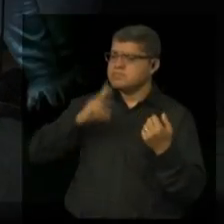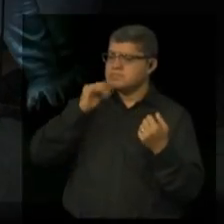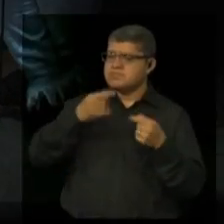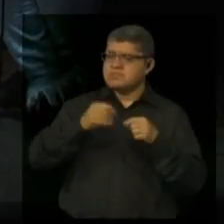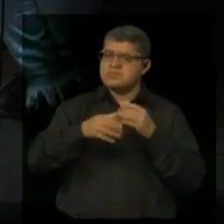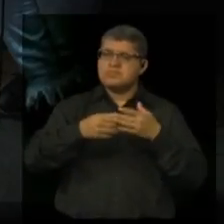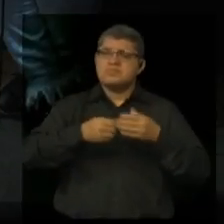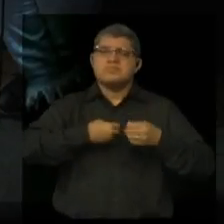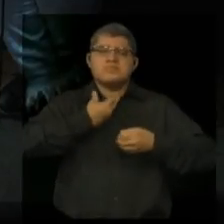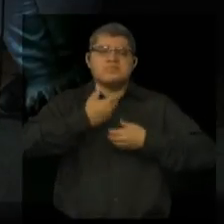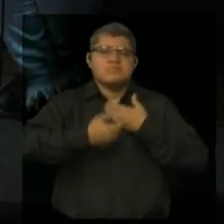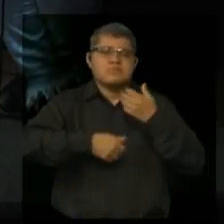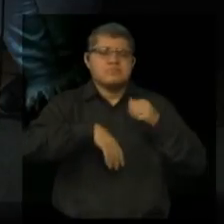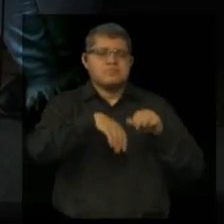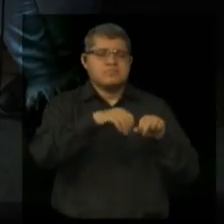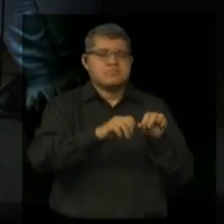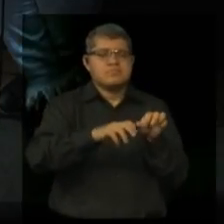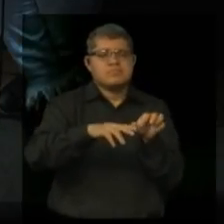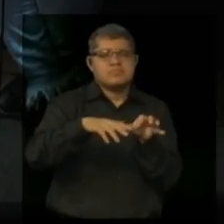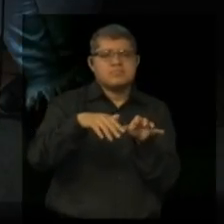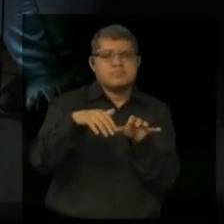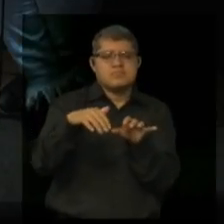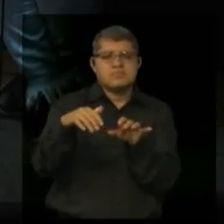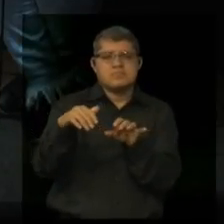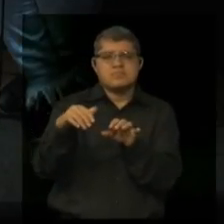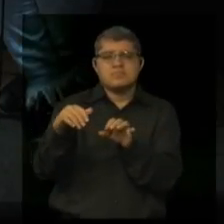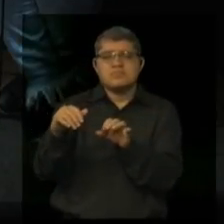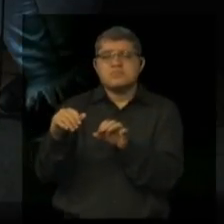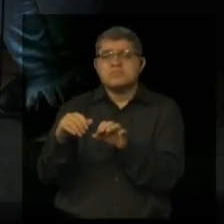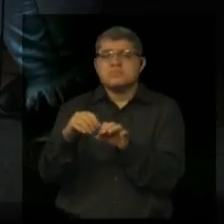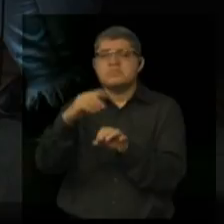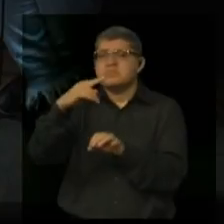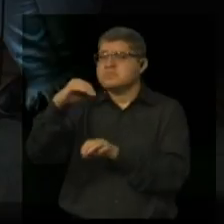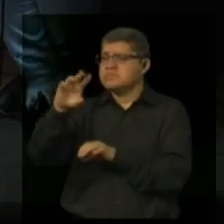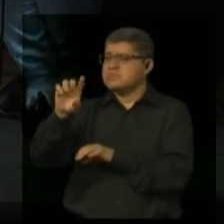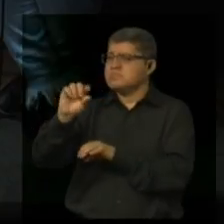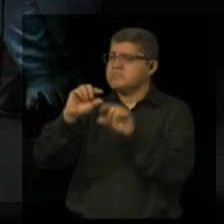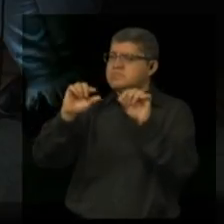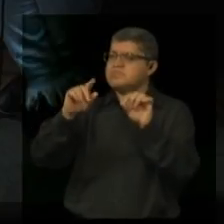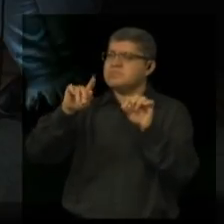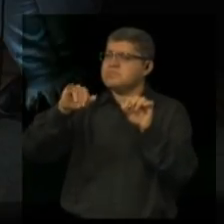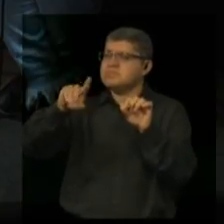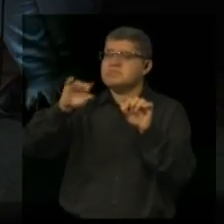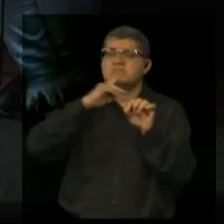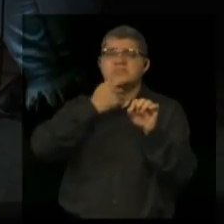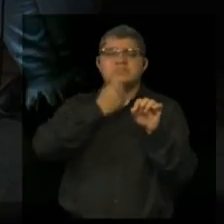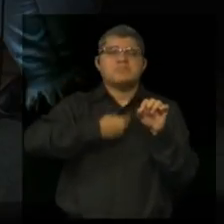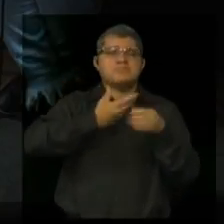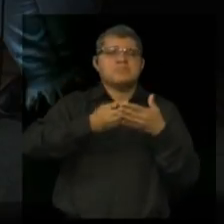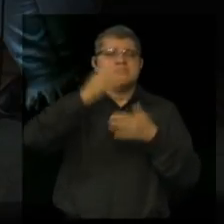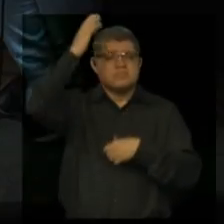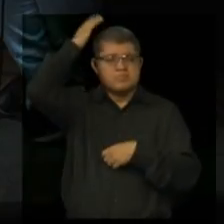aí, fazer um clima. Paulo Leminski é um poeta de